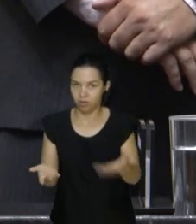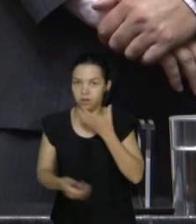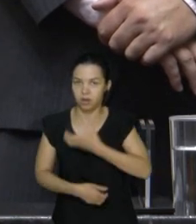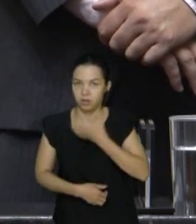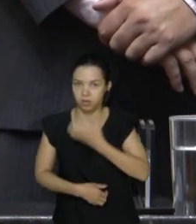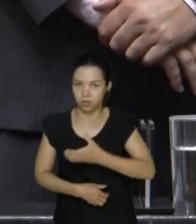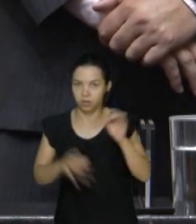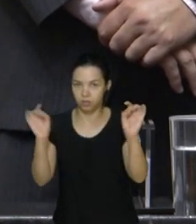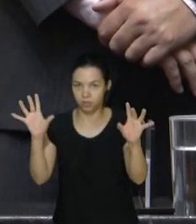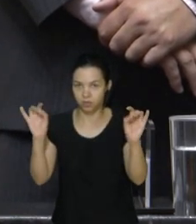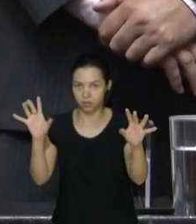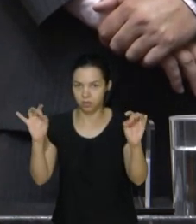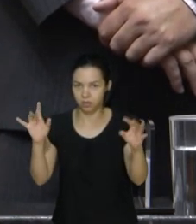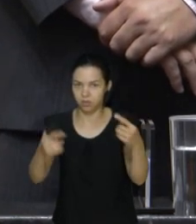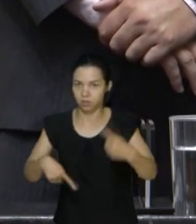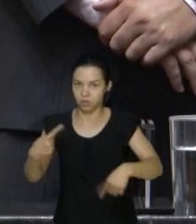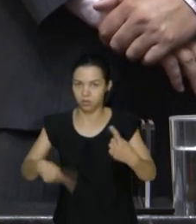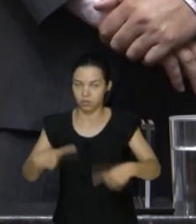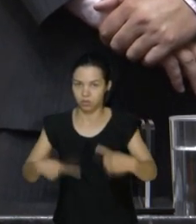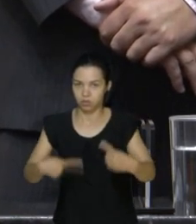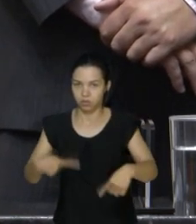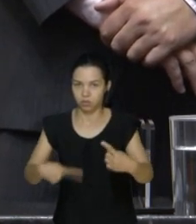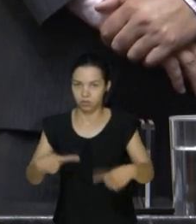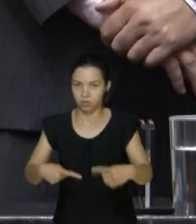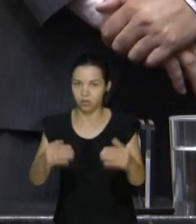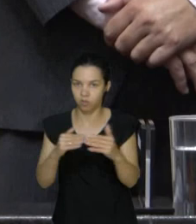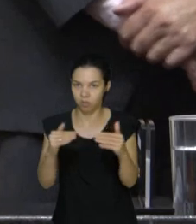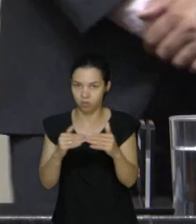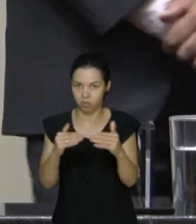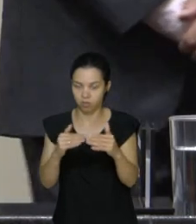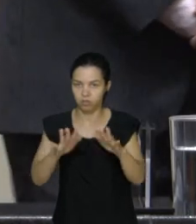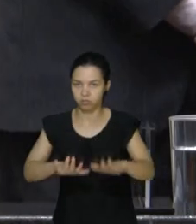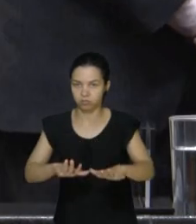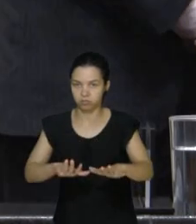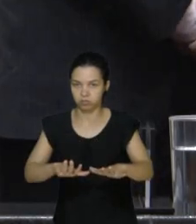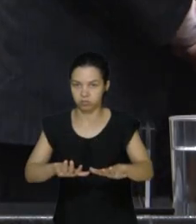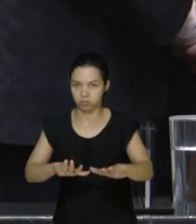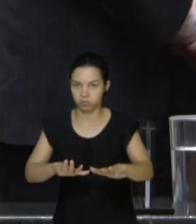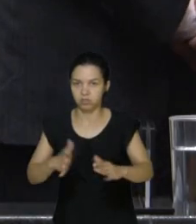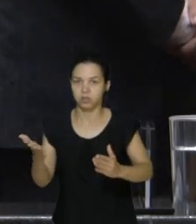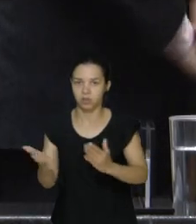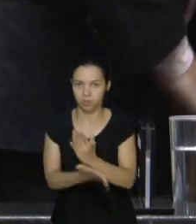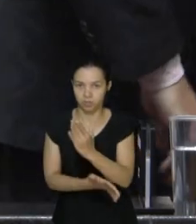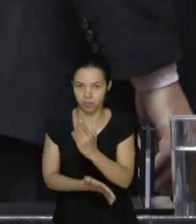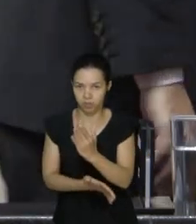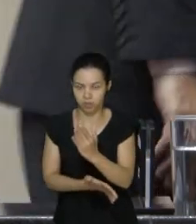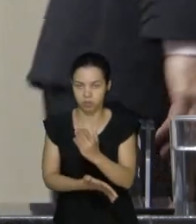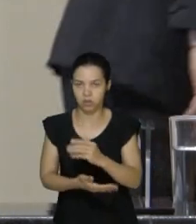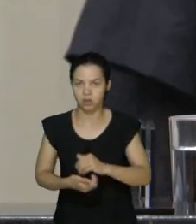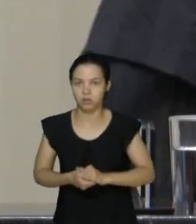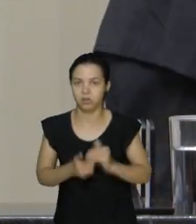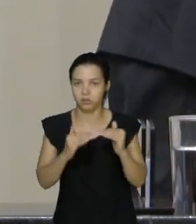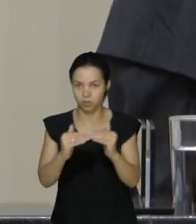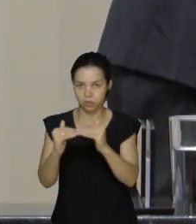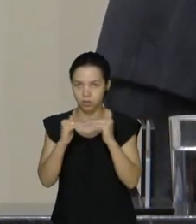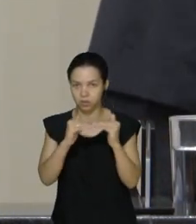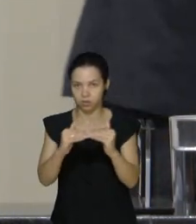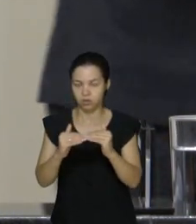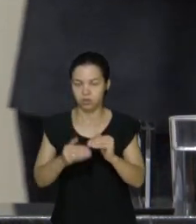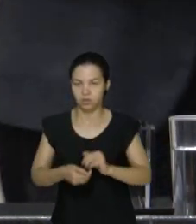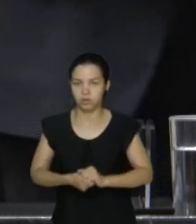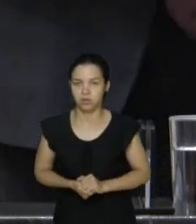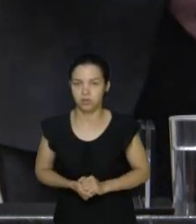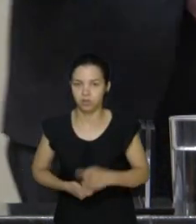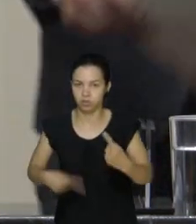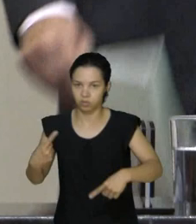discussão, não havendo mais, em votação, deputados concordam, permanece como estão? Está aprovado por unanimidade.